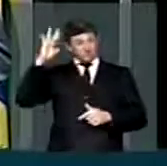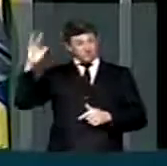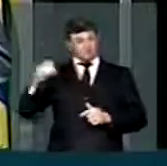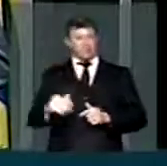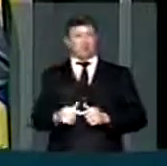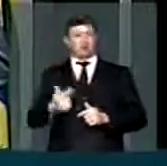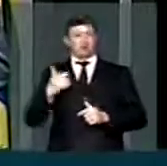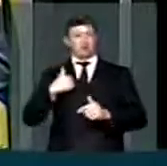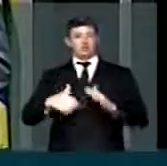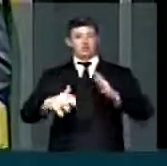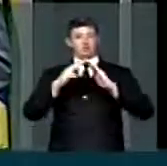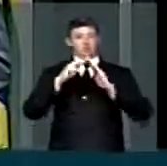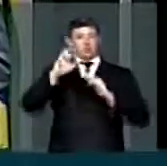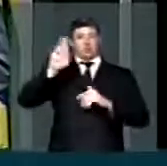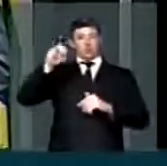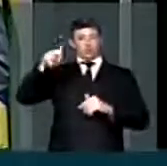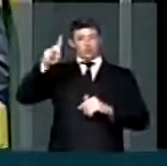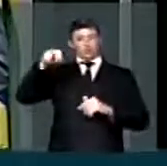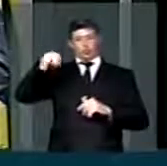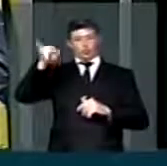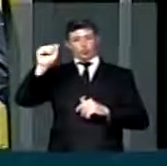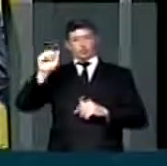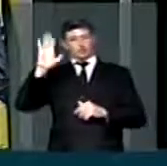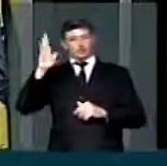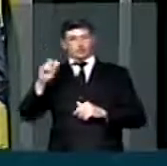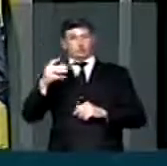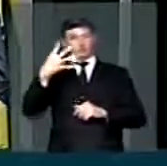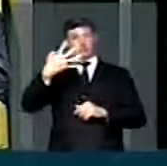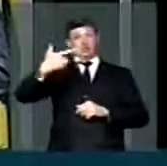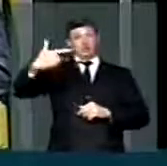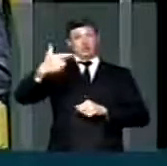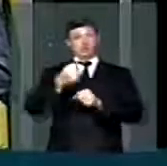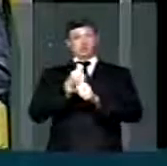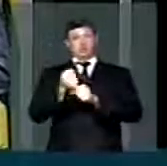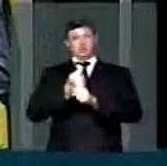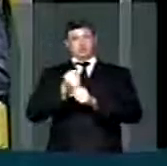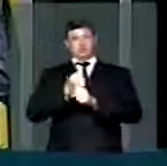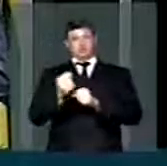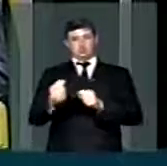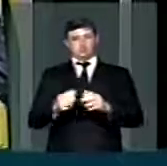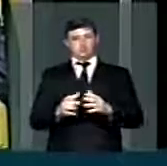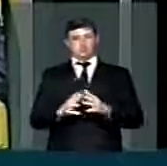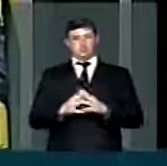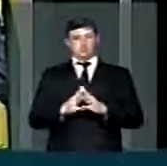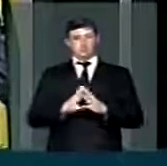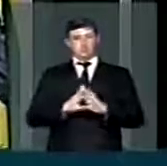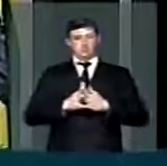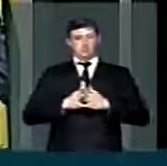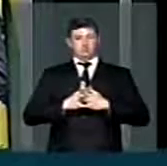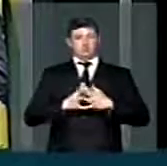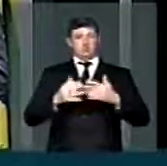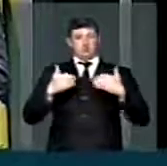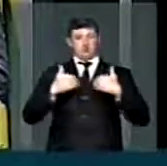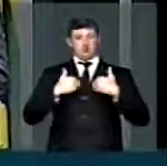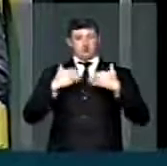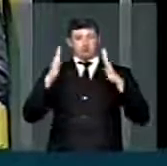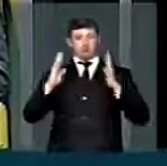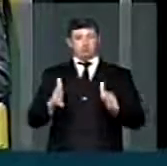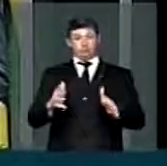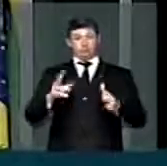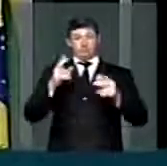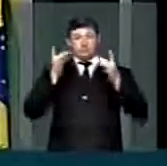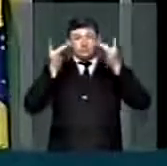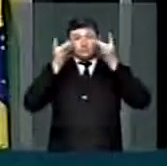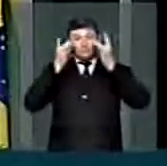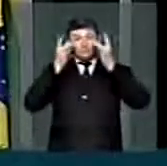eu moro em Rondônia, presidente, há 42 anos. Eu já presenciei 3